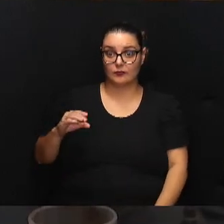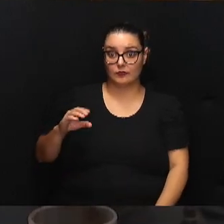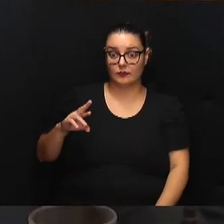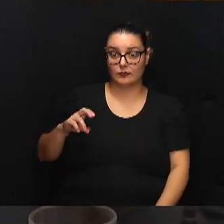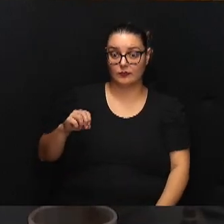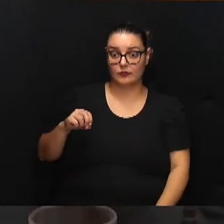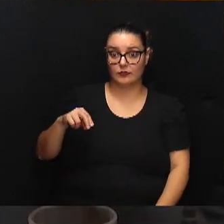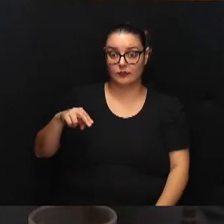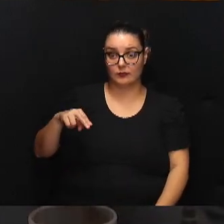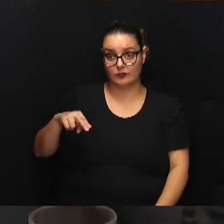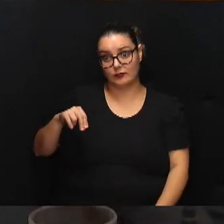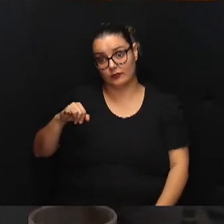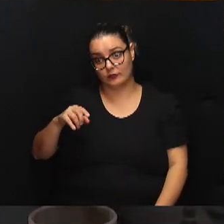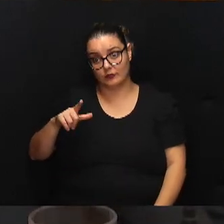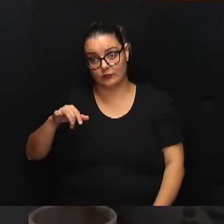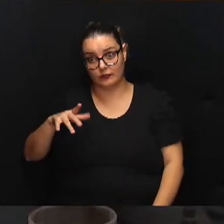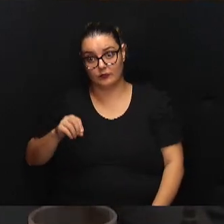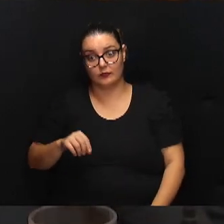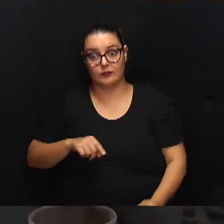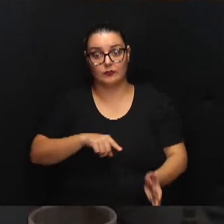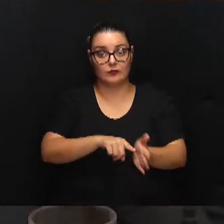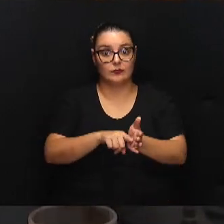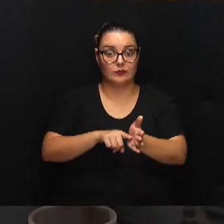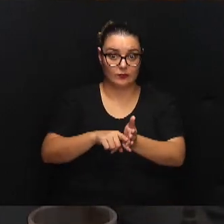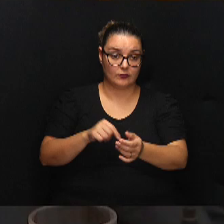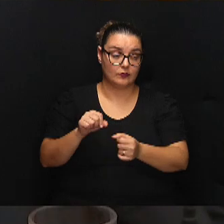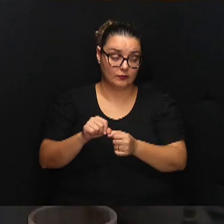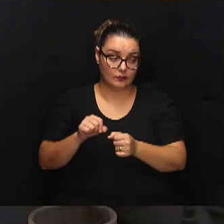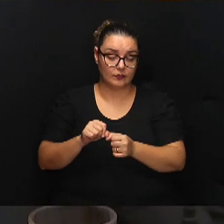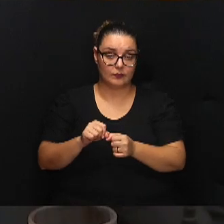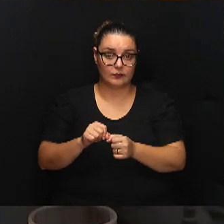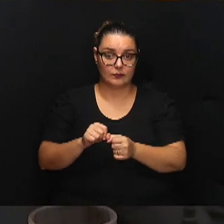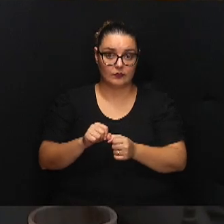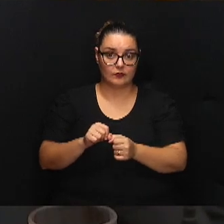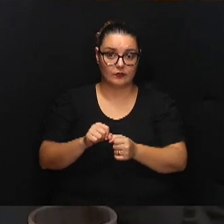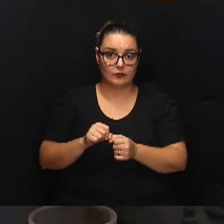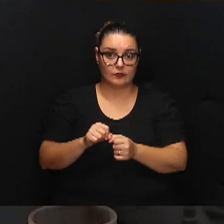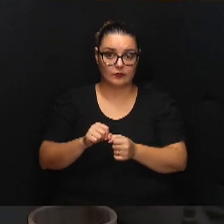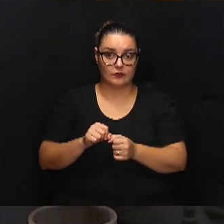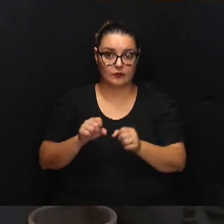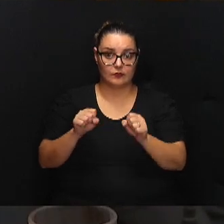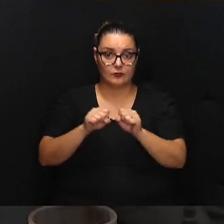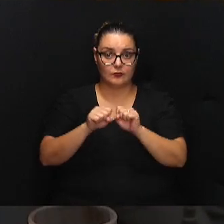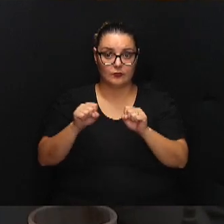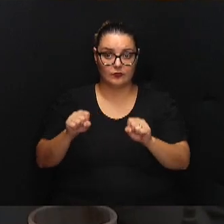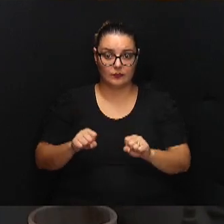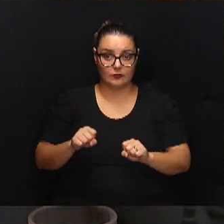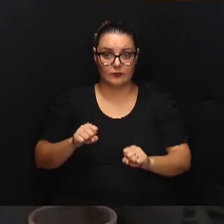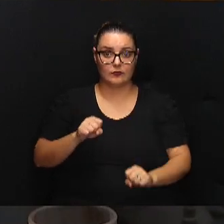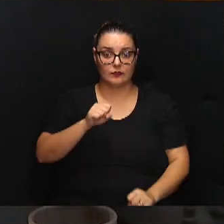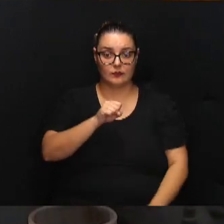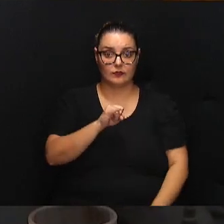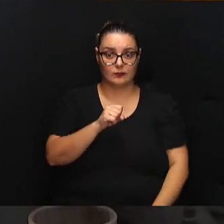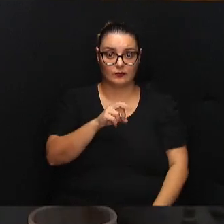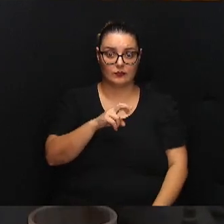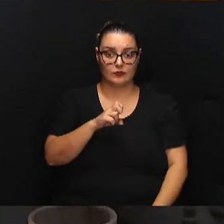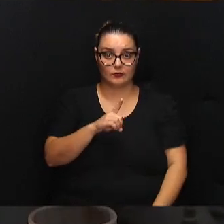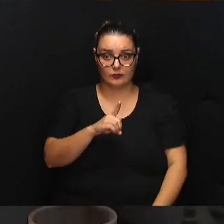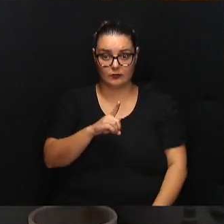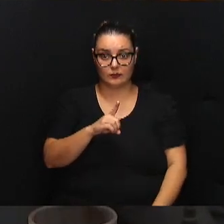fila na pesquisa que a gente fez, se não me engano, foi no CISREG, eu acho, do